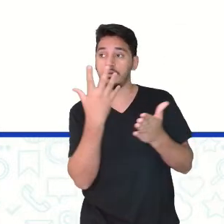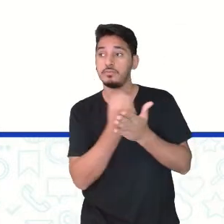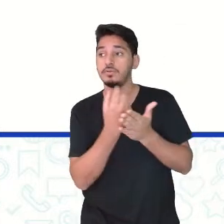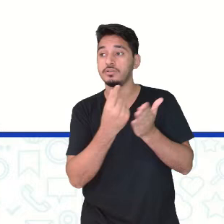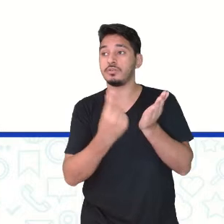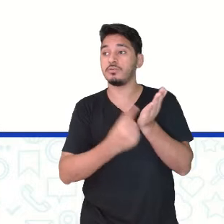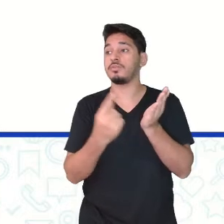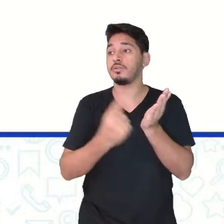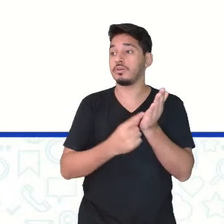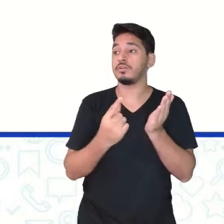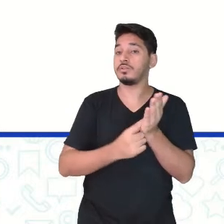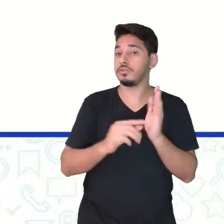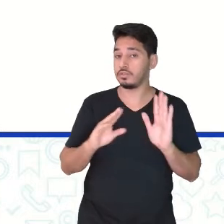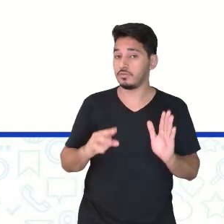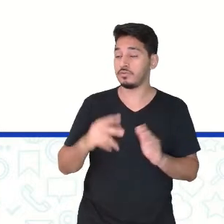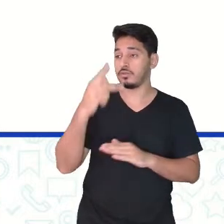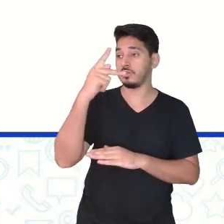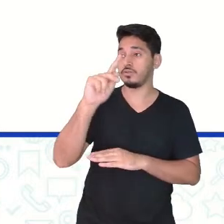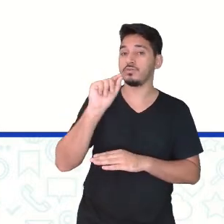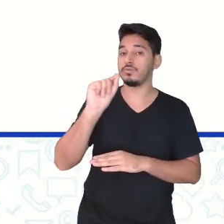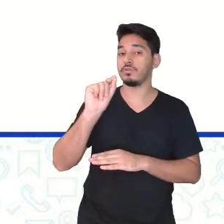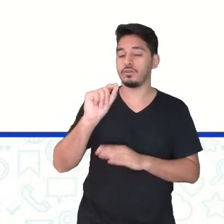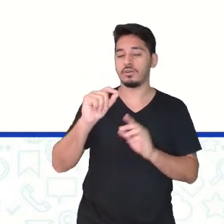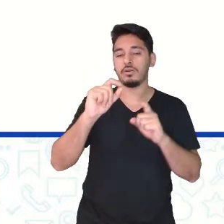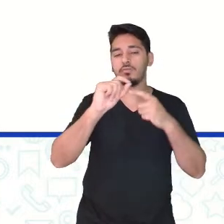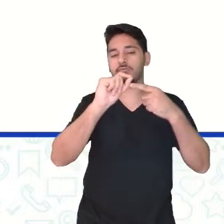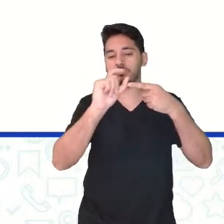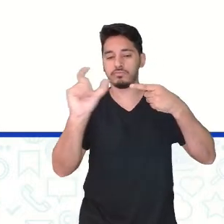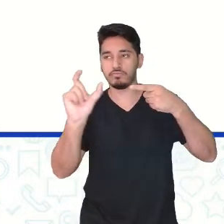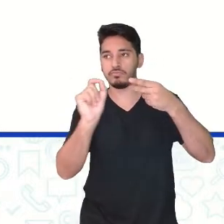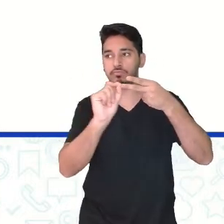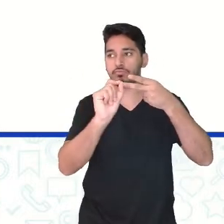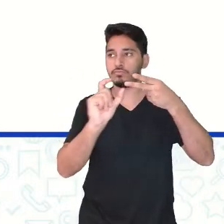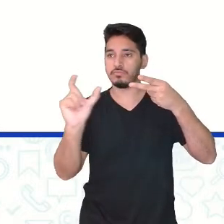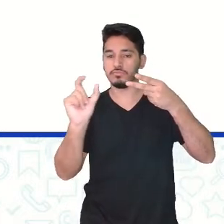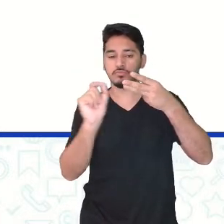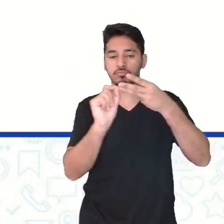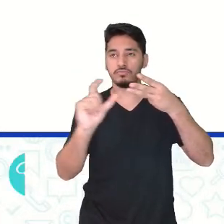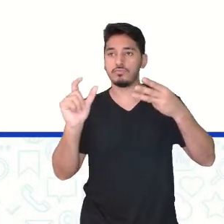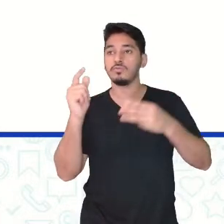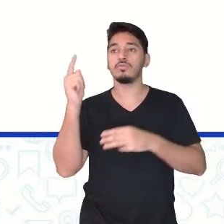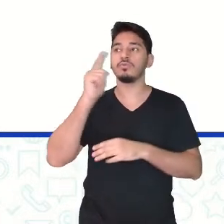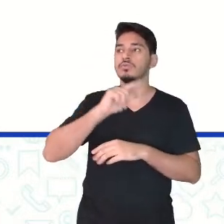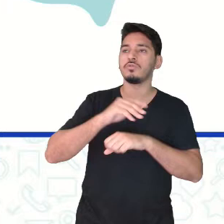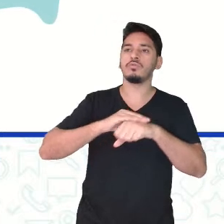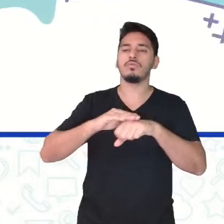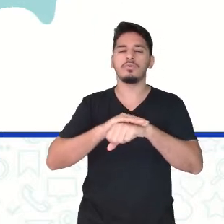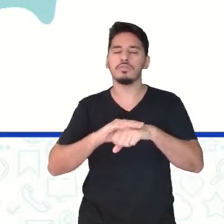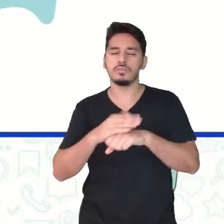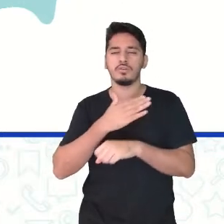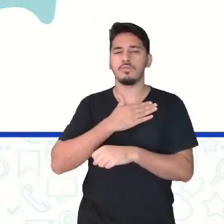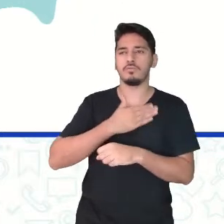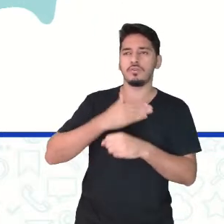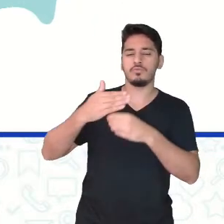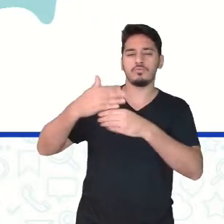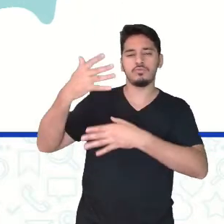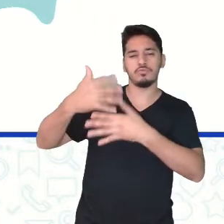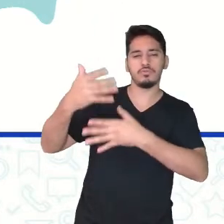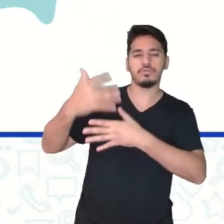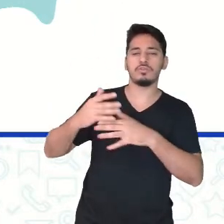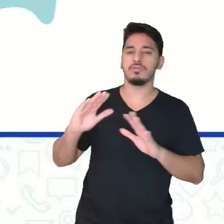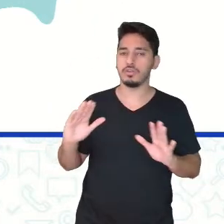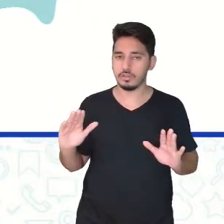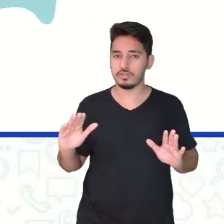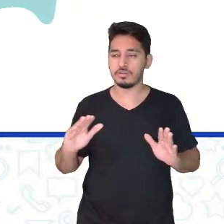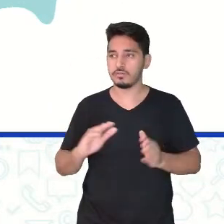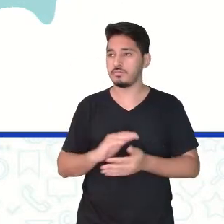esse aplicativo aí na sua playlist e conseguir conversar comigo aqui no chat, bem devagarzinho,